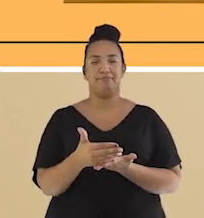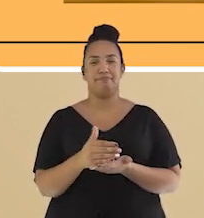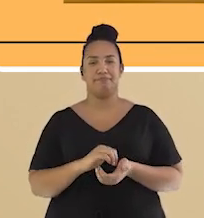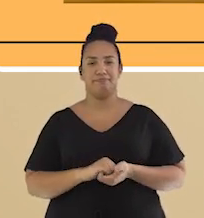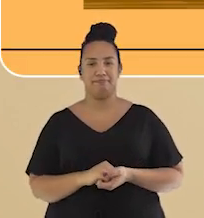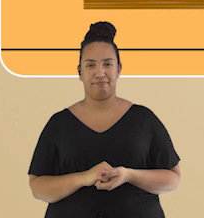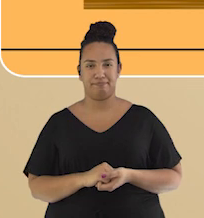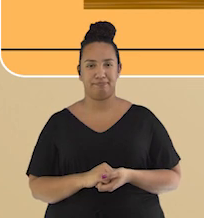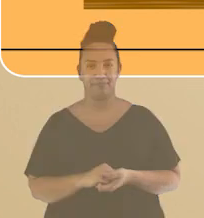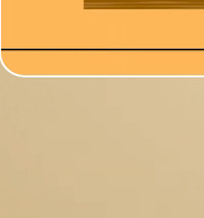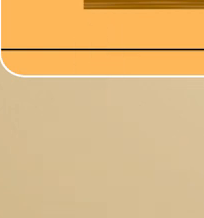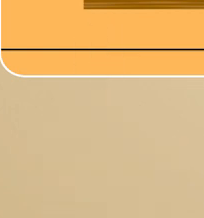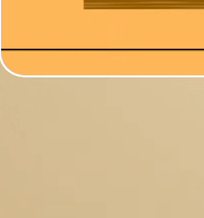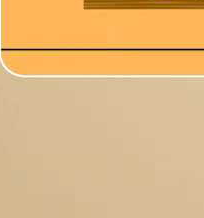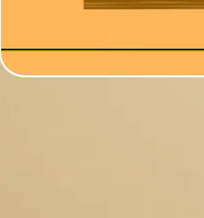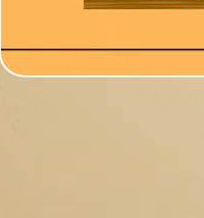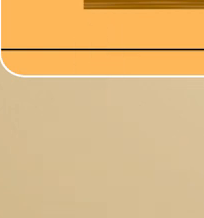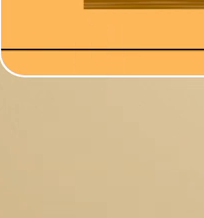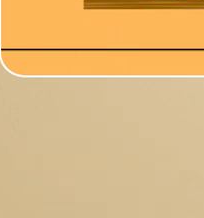começar!